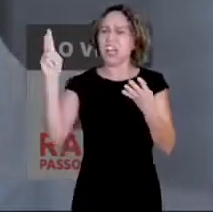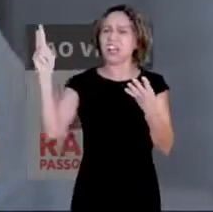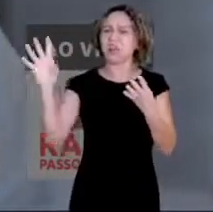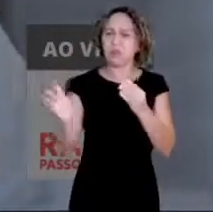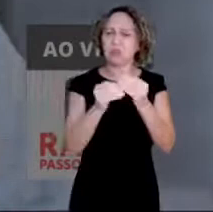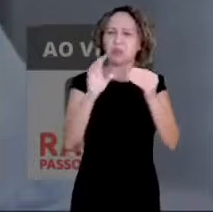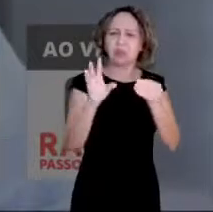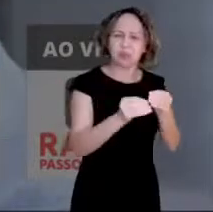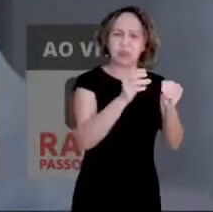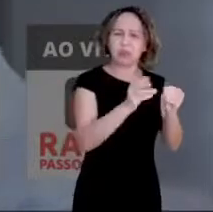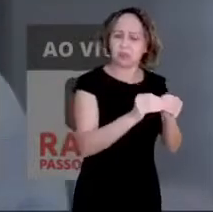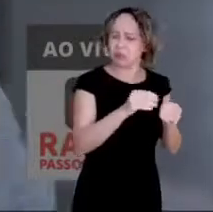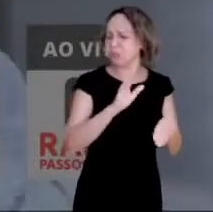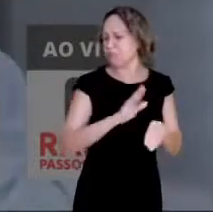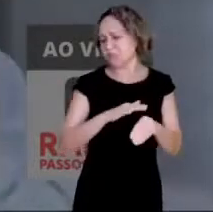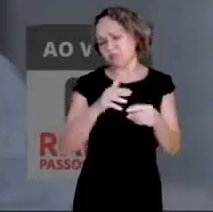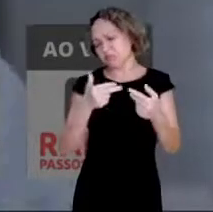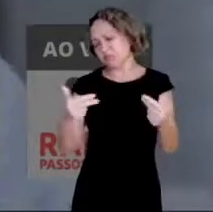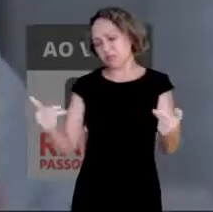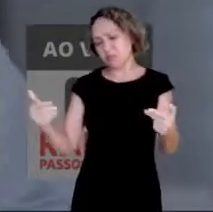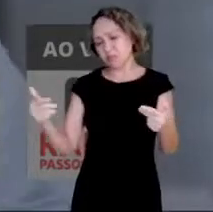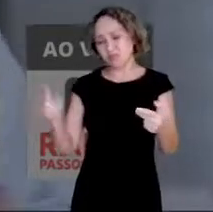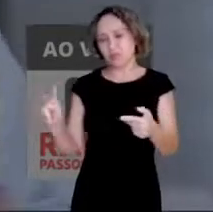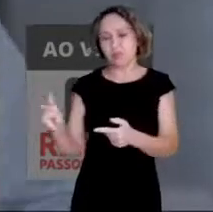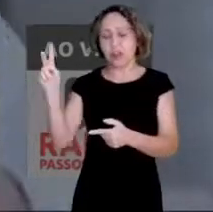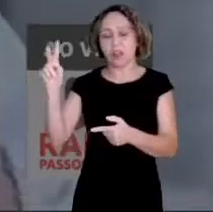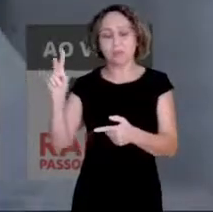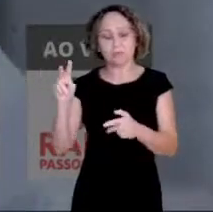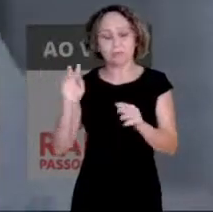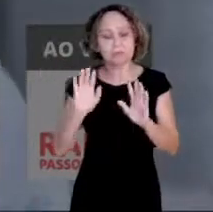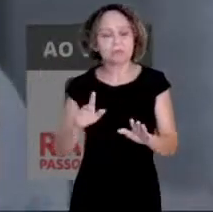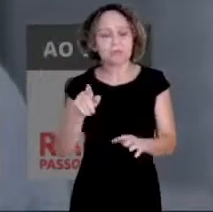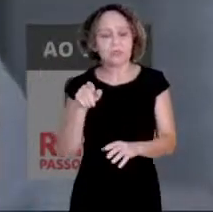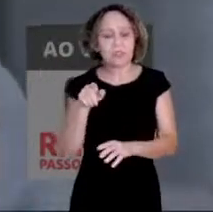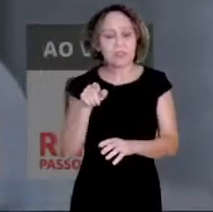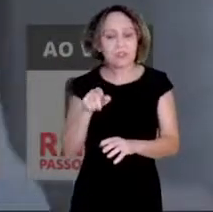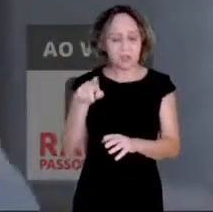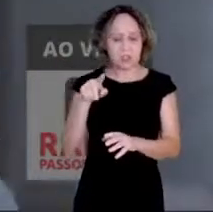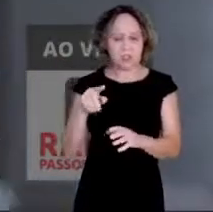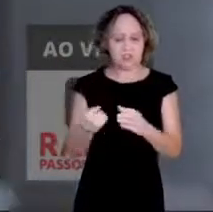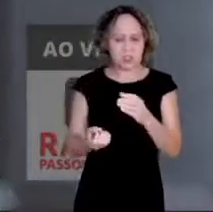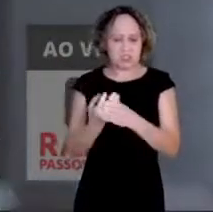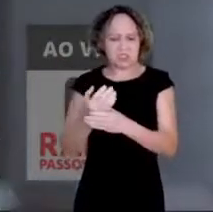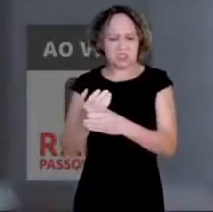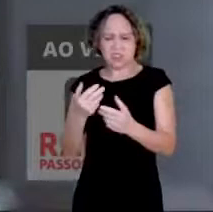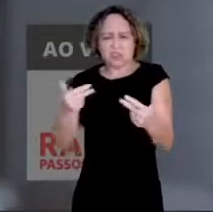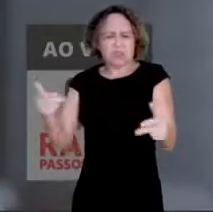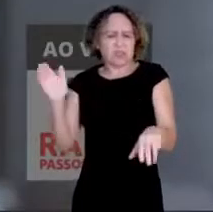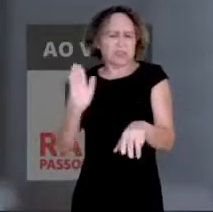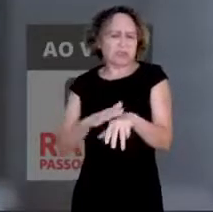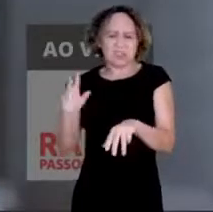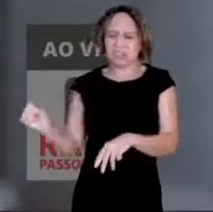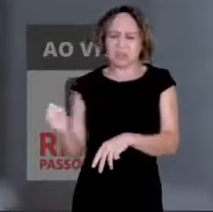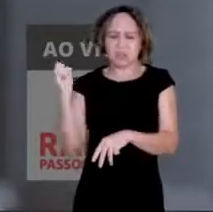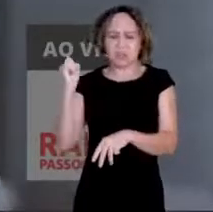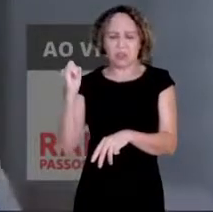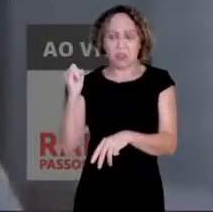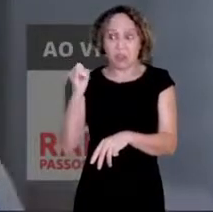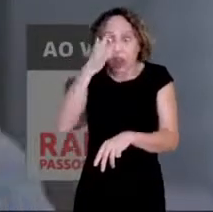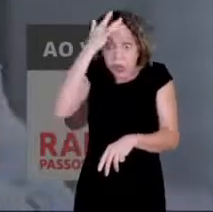na indústria, seja forte na ciência, seja forte na tecnologia, que a gente seja forte, sabe, nessa coisa